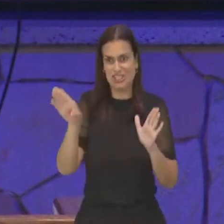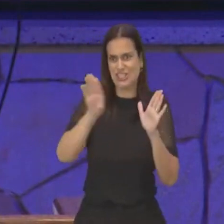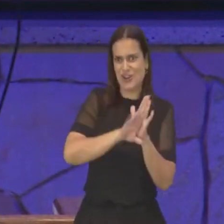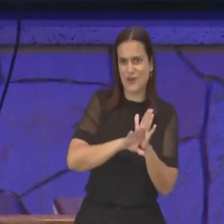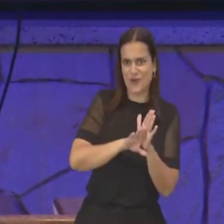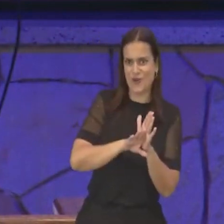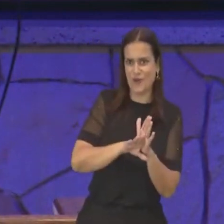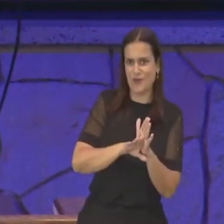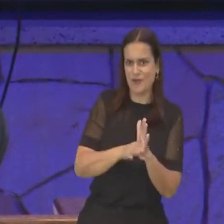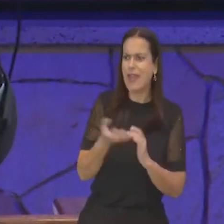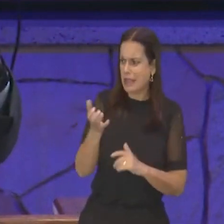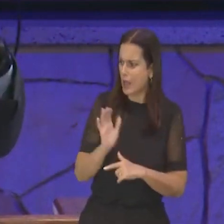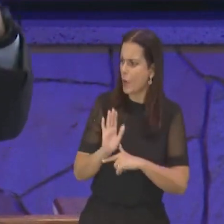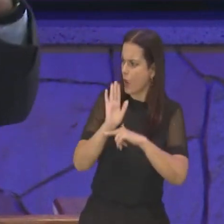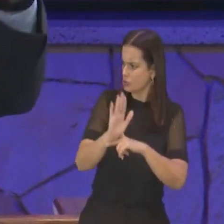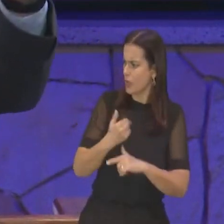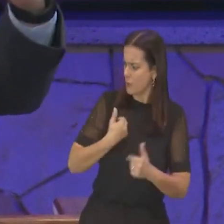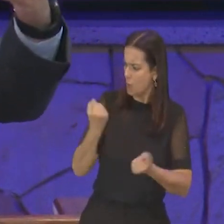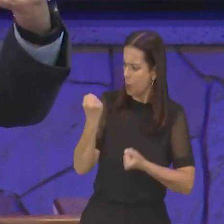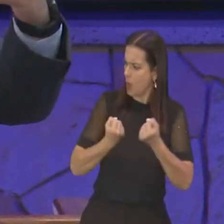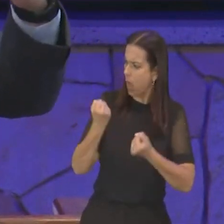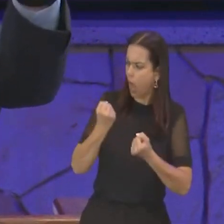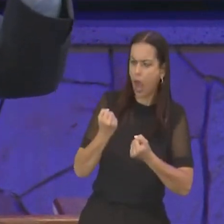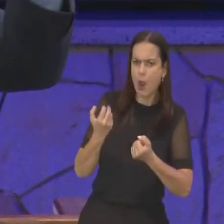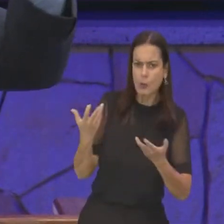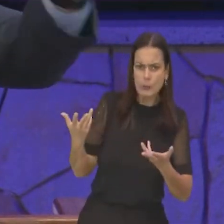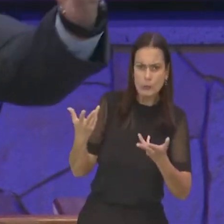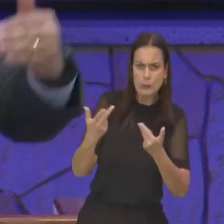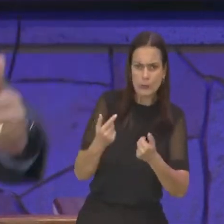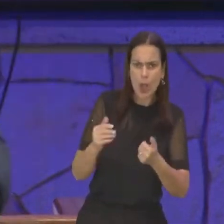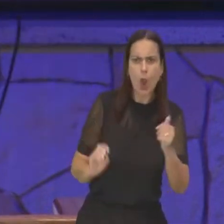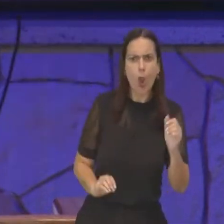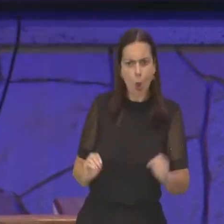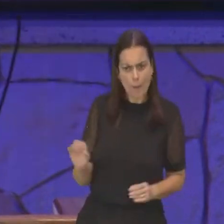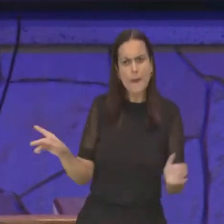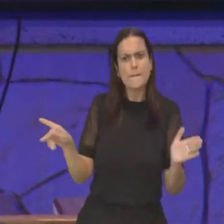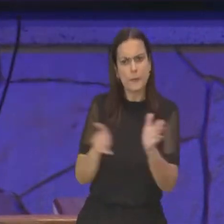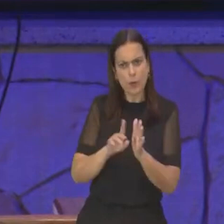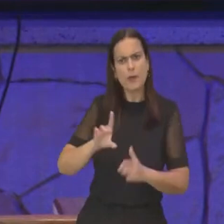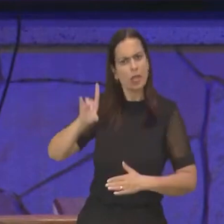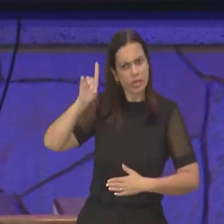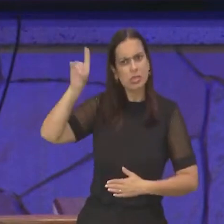a mim se apresentando e disse: pastor, essa caminhonete é para a obra de Deus.